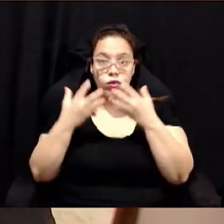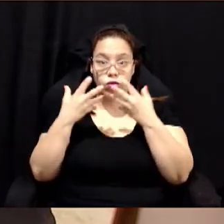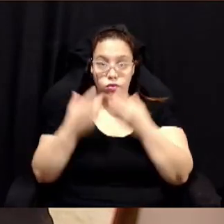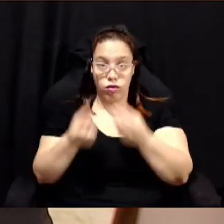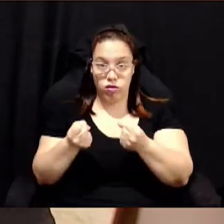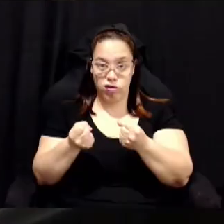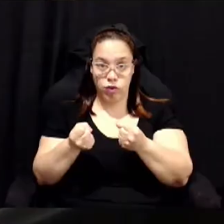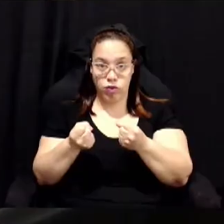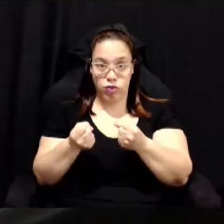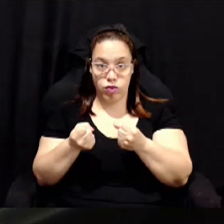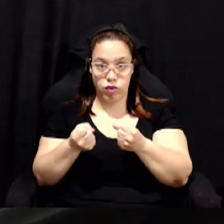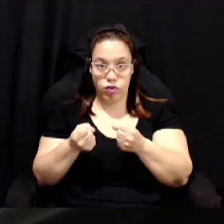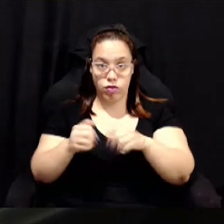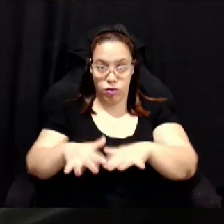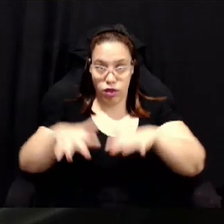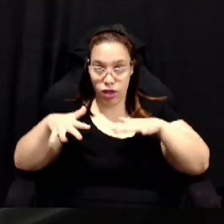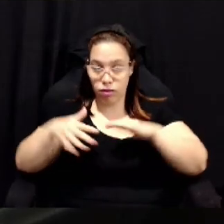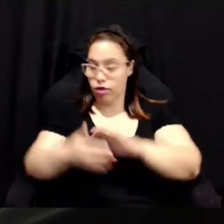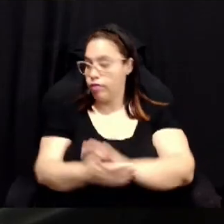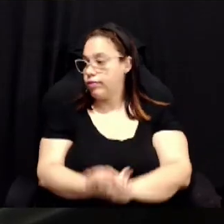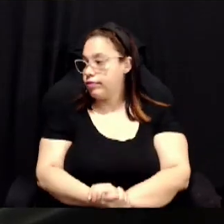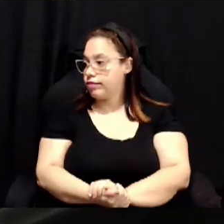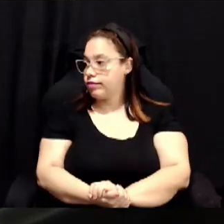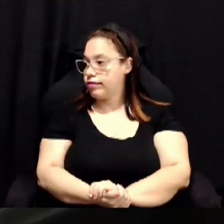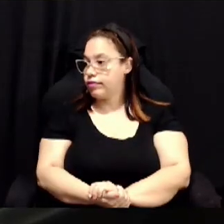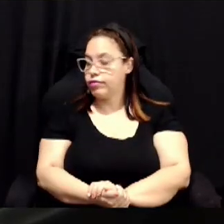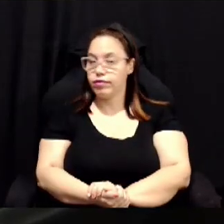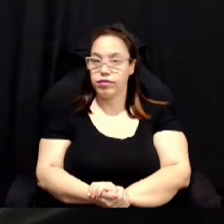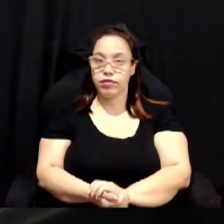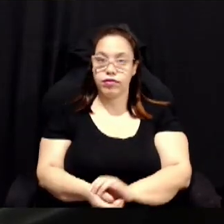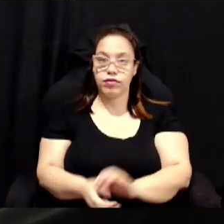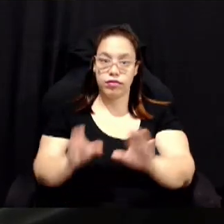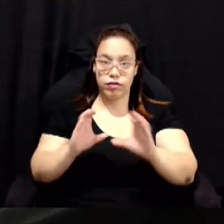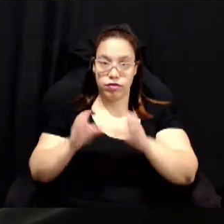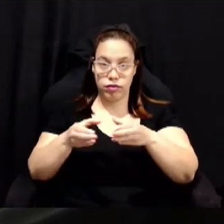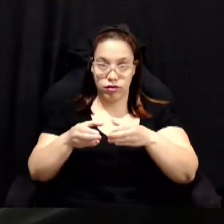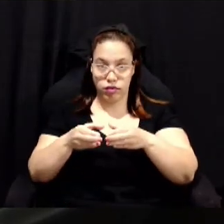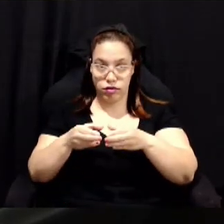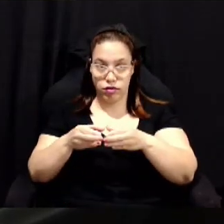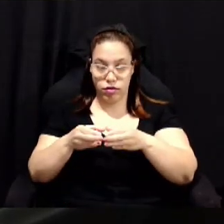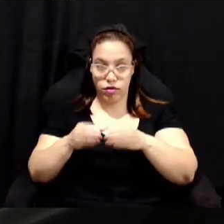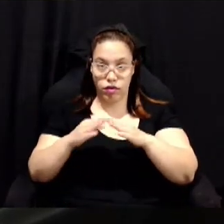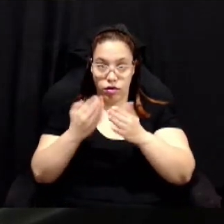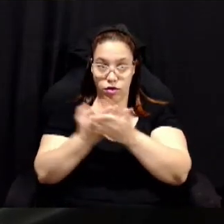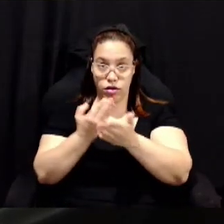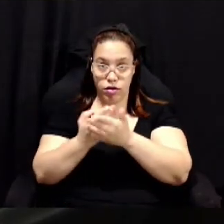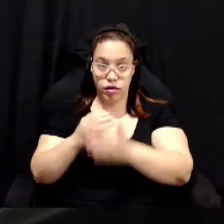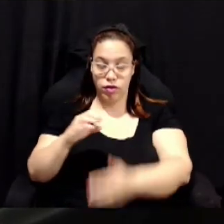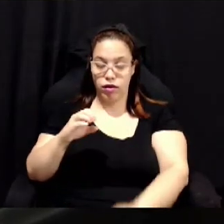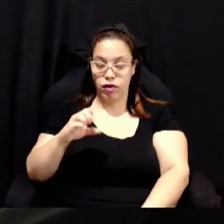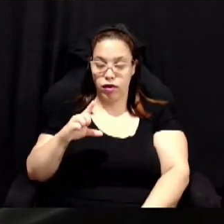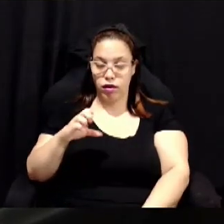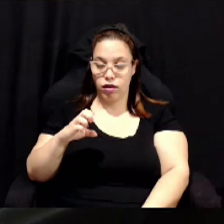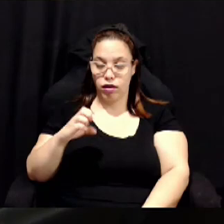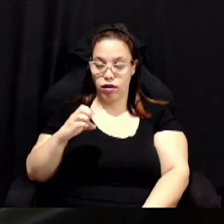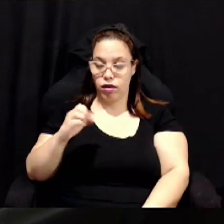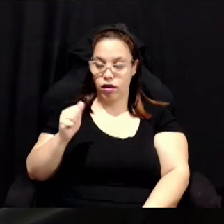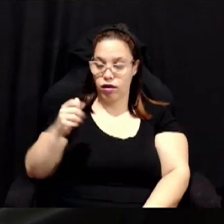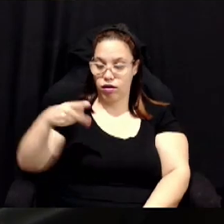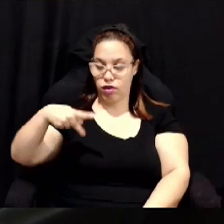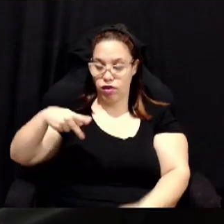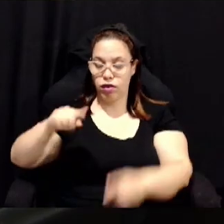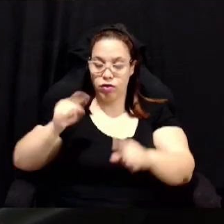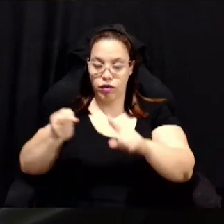das plenárias. Quem coordena o programa é a Escola do Legislativo da Câmara Municipal de Campinas, que tem o objetivo